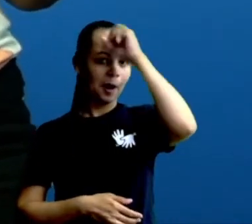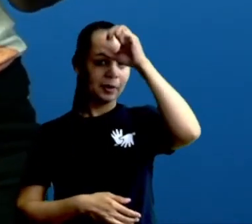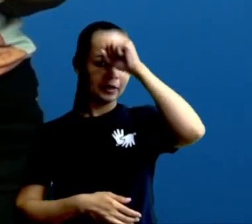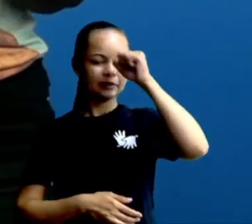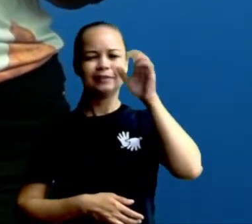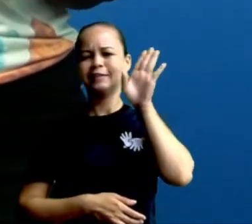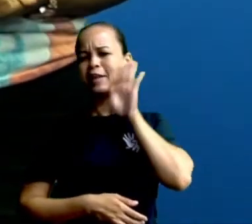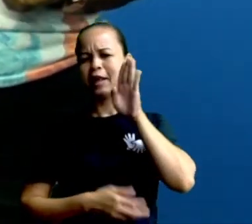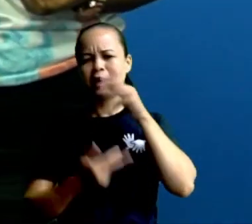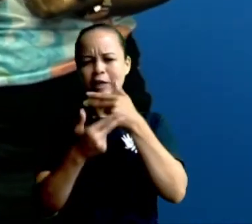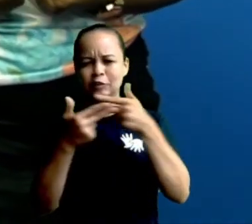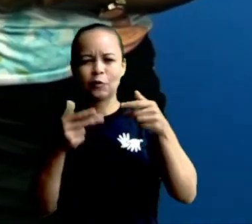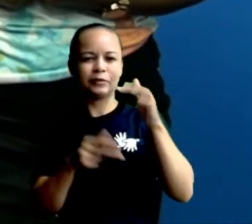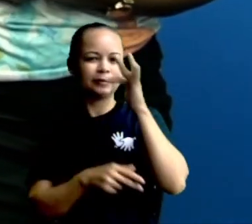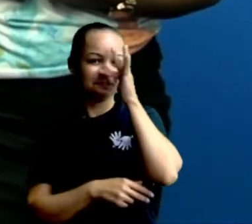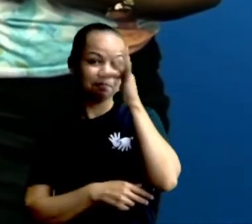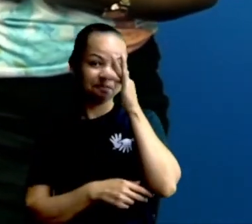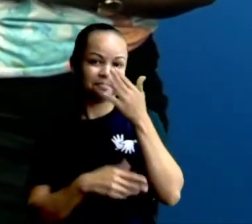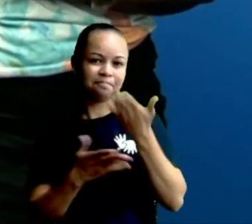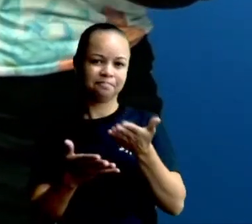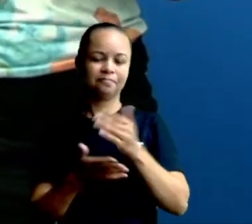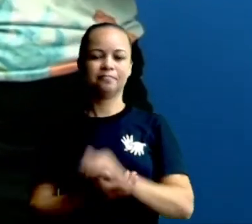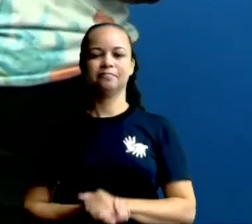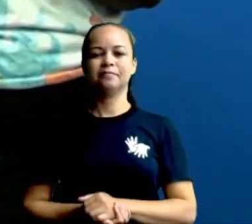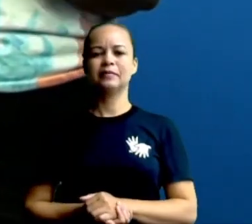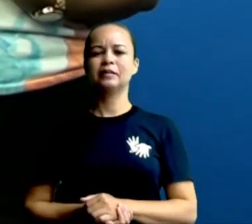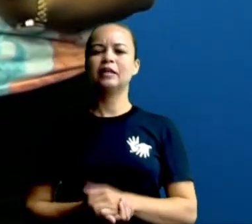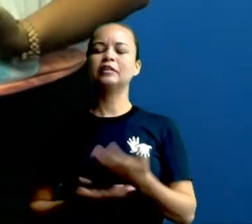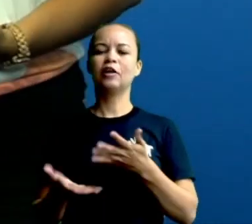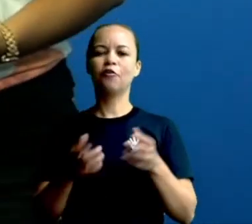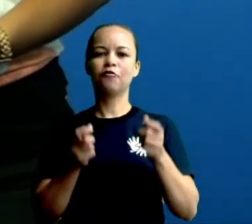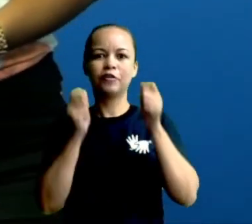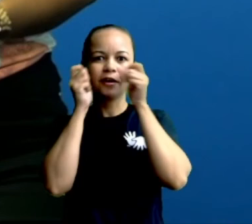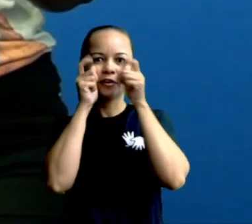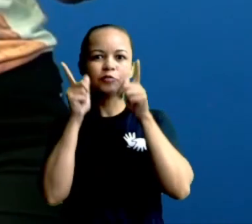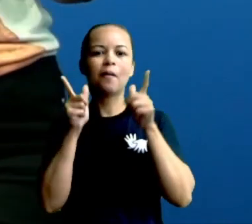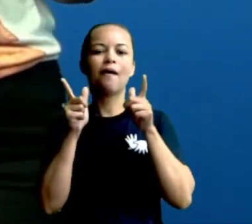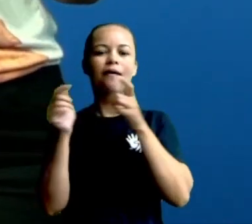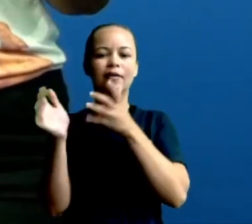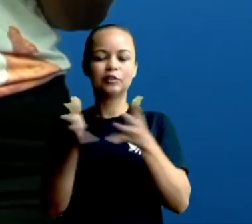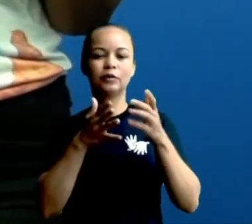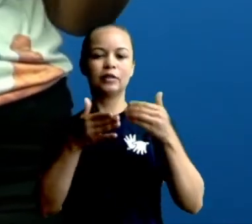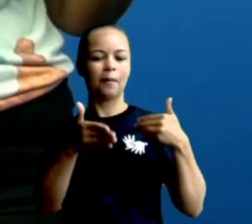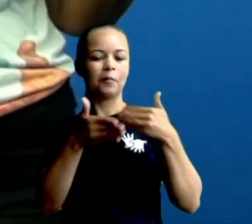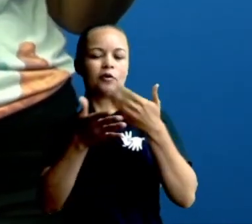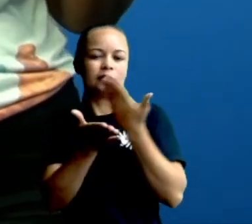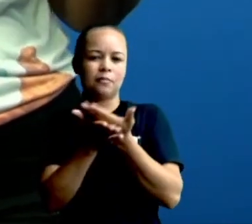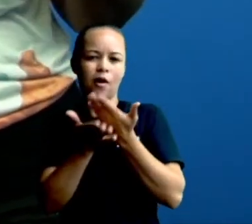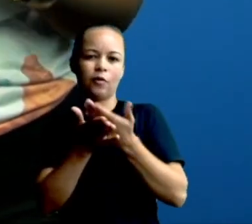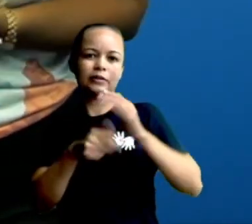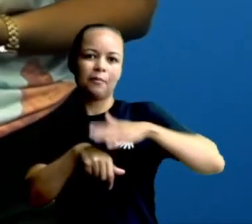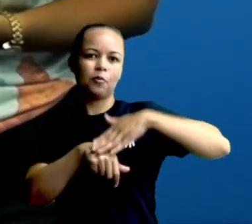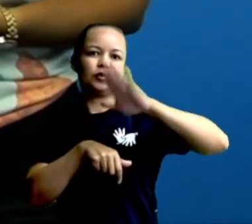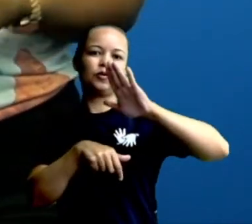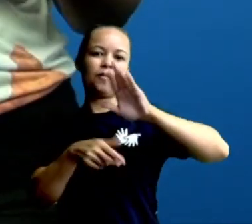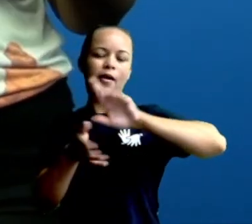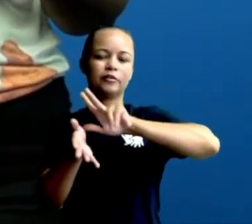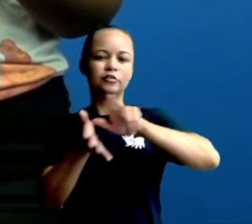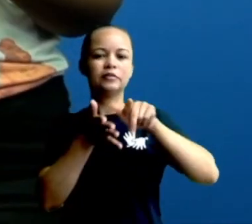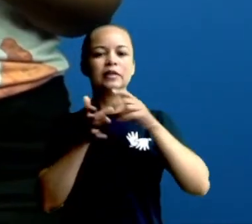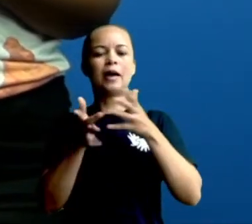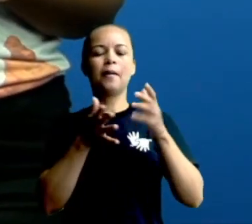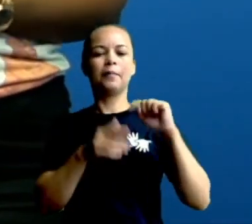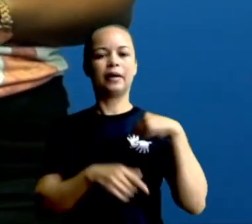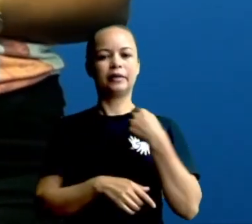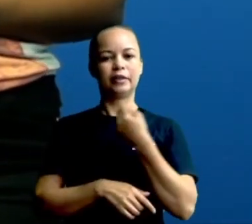coisas legais sobre as plantas? Muito bem, fica ligadinho, tá certo? Que na próxima aula tem muita coisa legal também